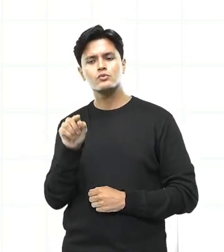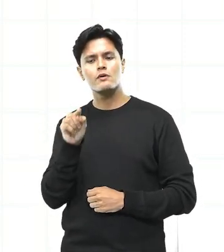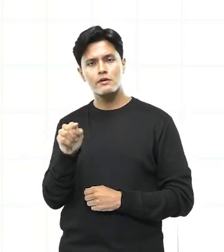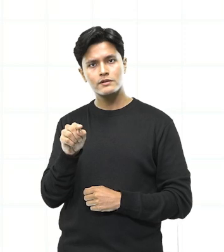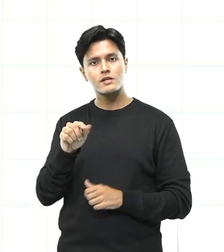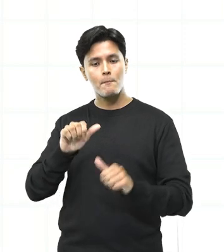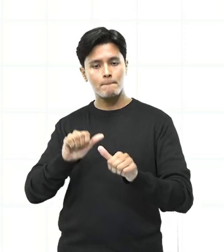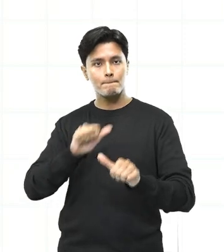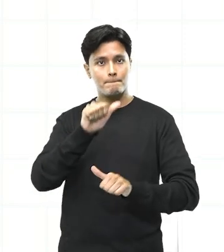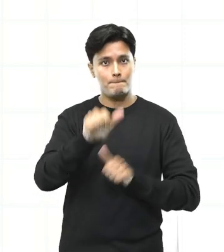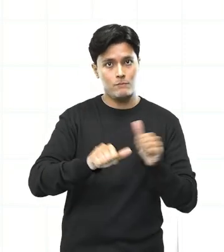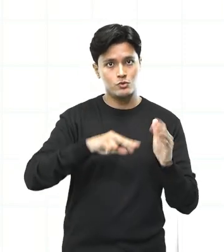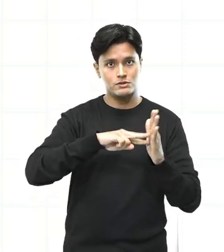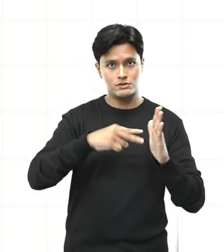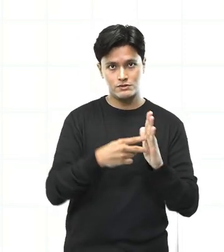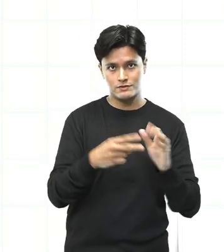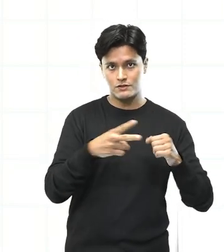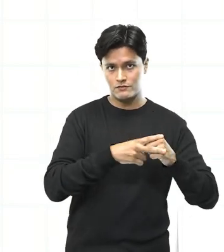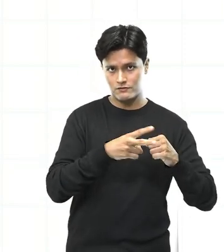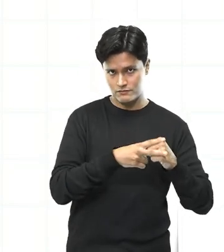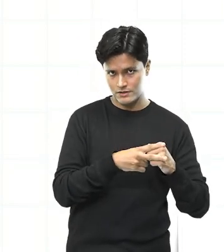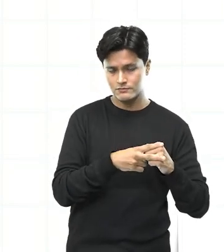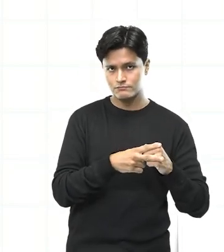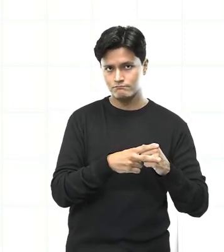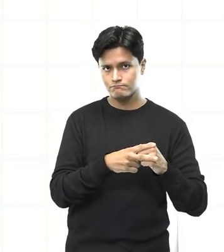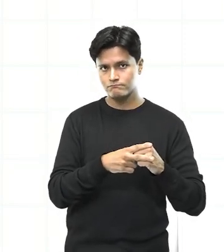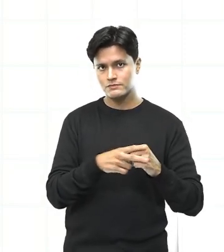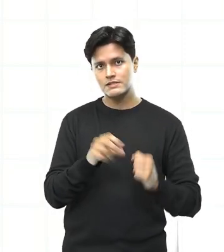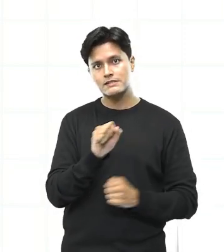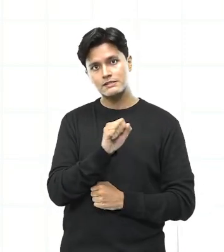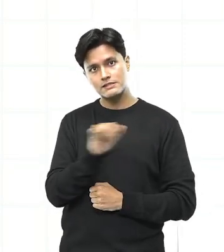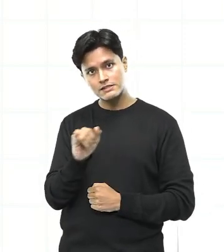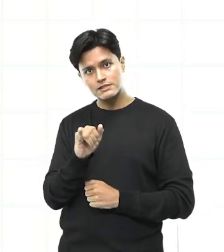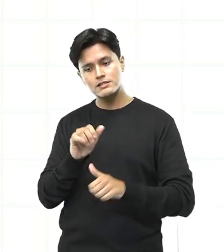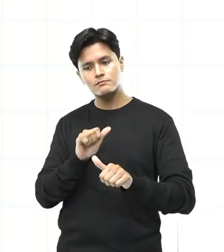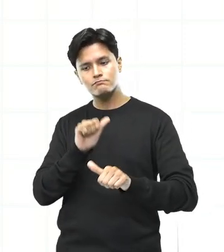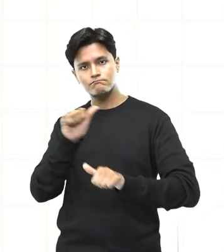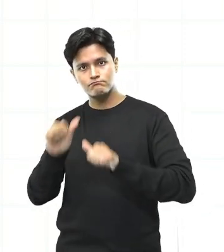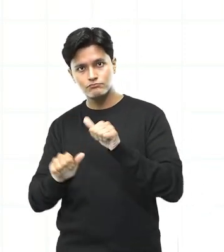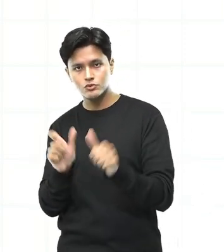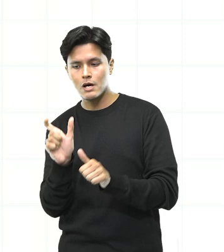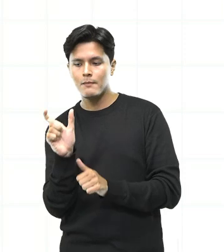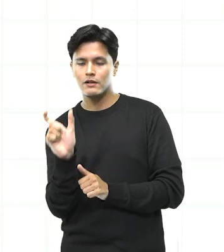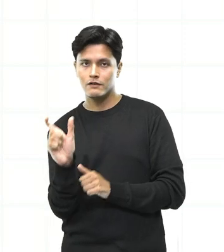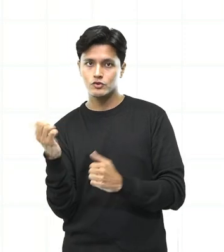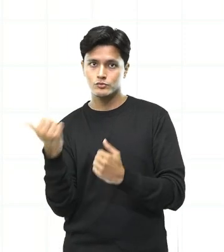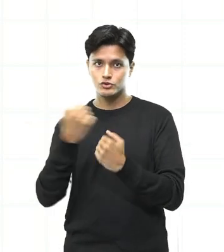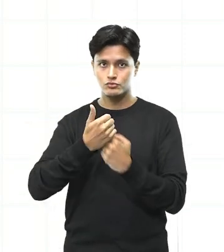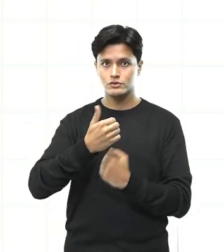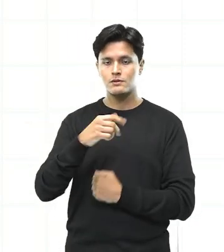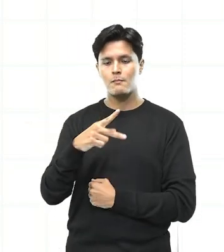eu trocasse este muito por pouco, por pouco.